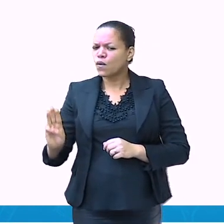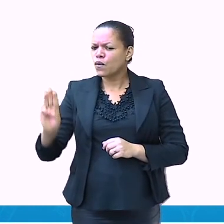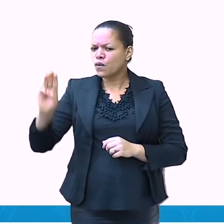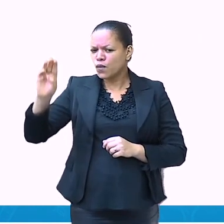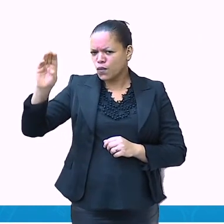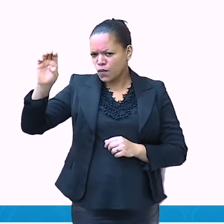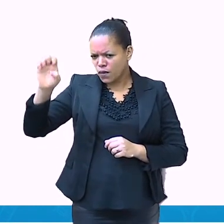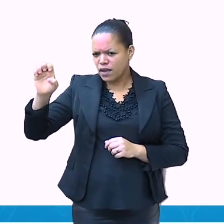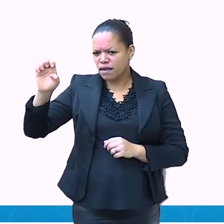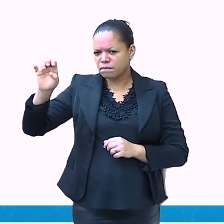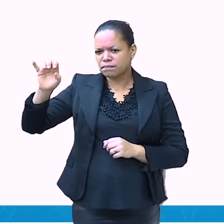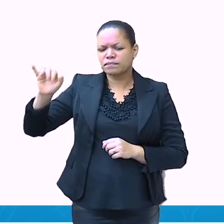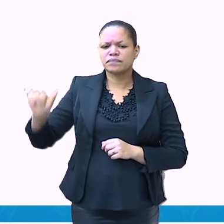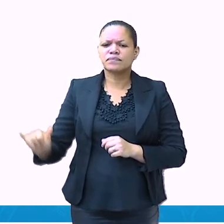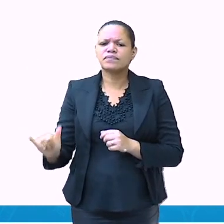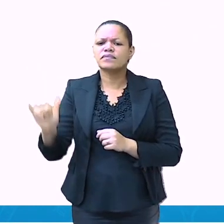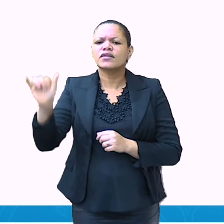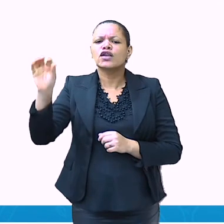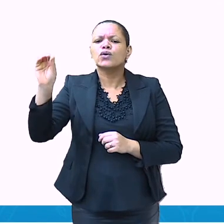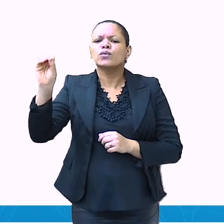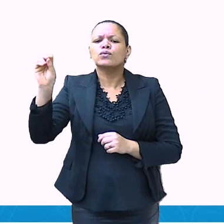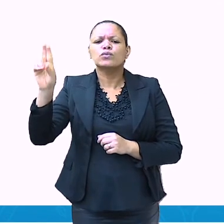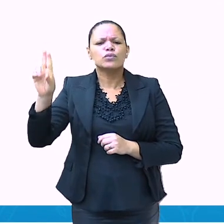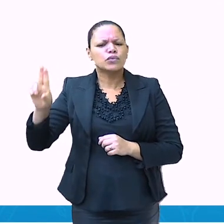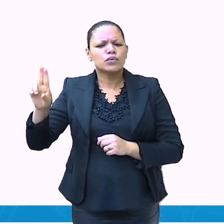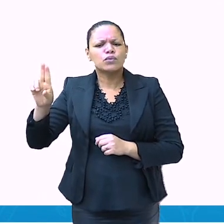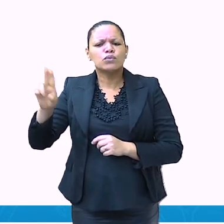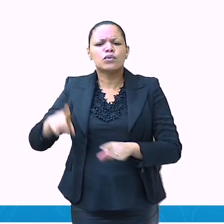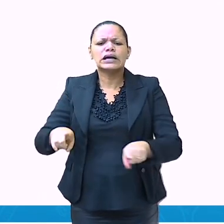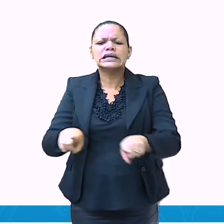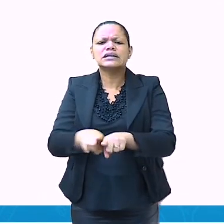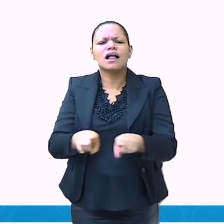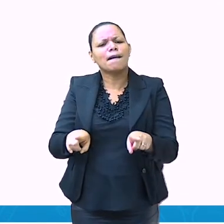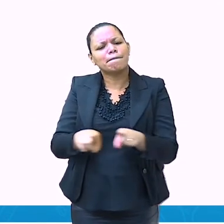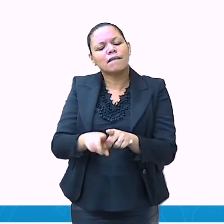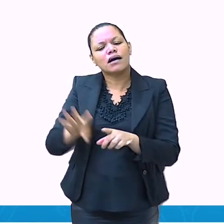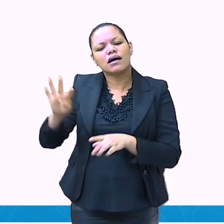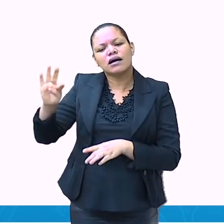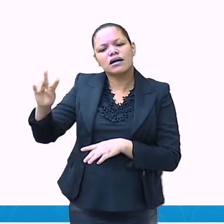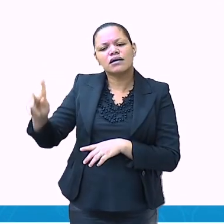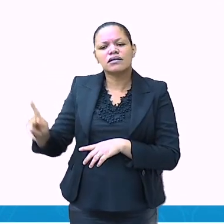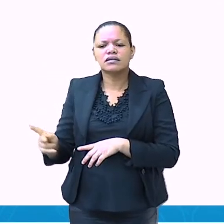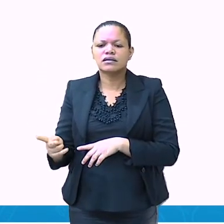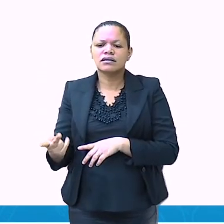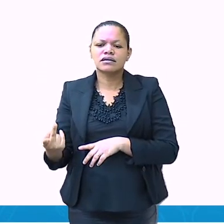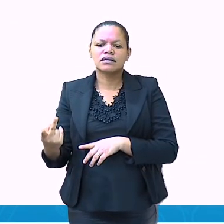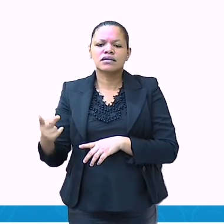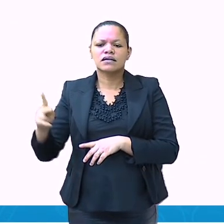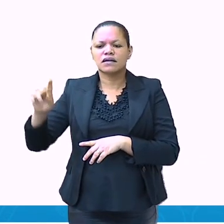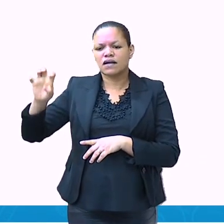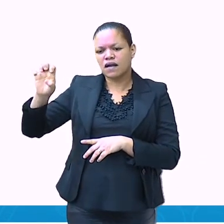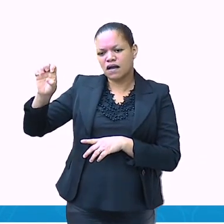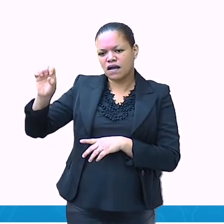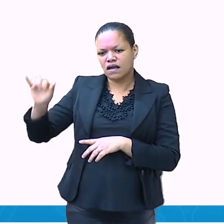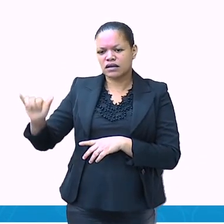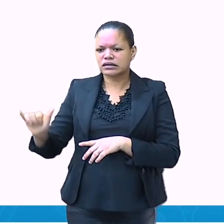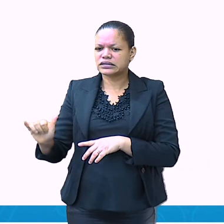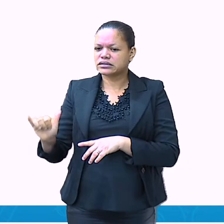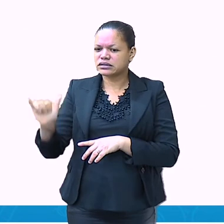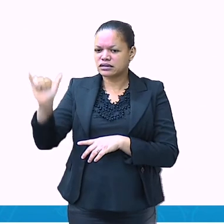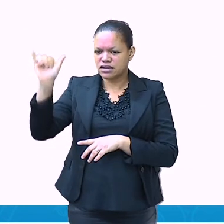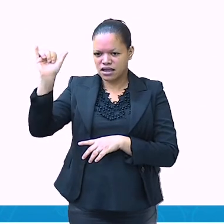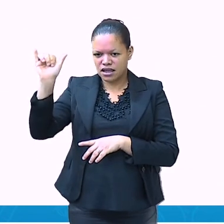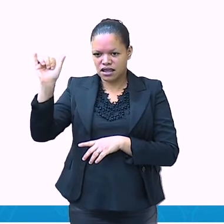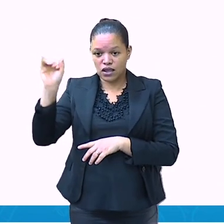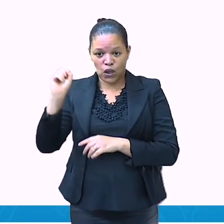you, and they. Então, essas são as formas, são os pronomes pessoais